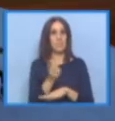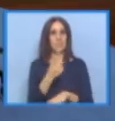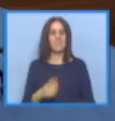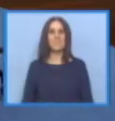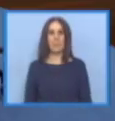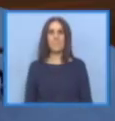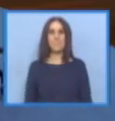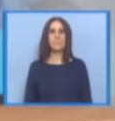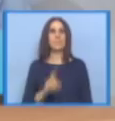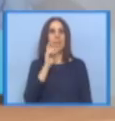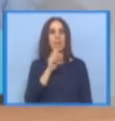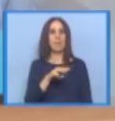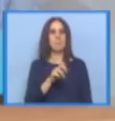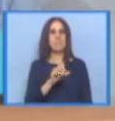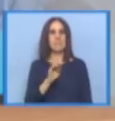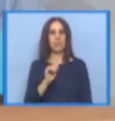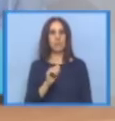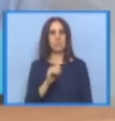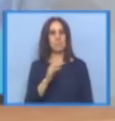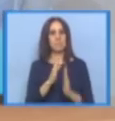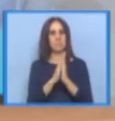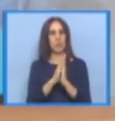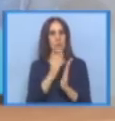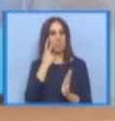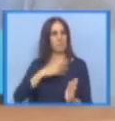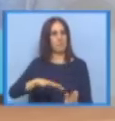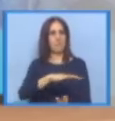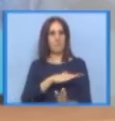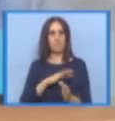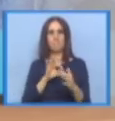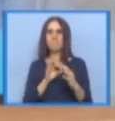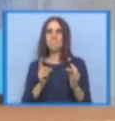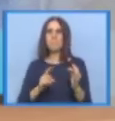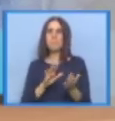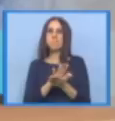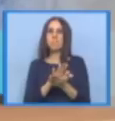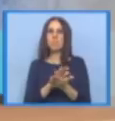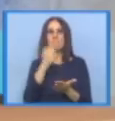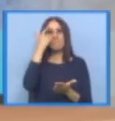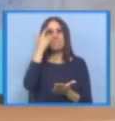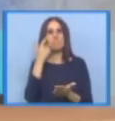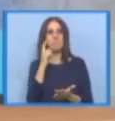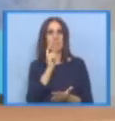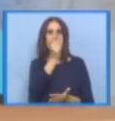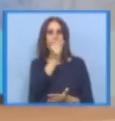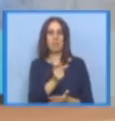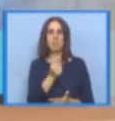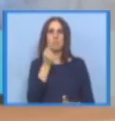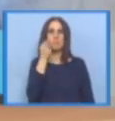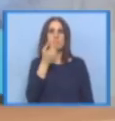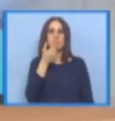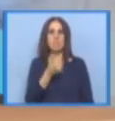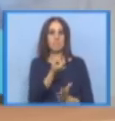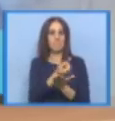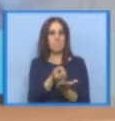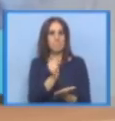que, como a Mercês vive na minha paróquia e tem colaborado bastante com a paróquia em várias publicações, nós pensámos, e ela é especializada em ilustrações